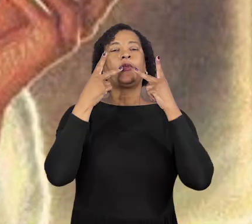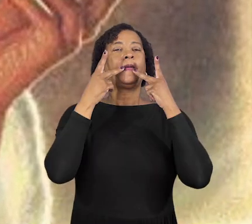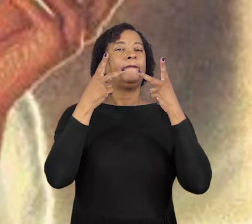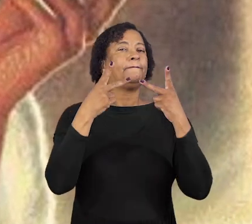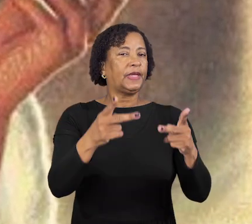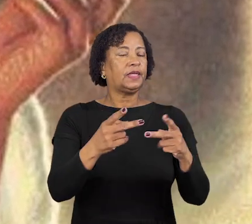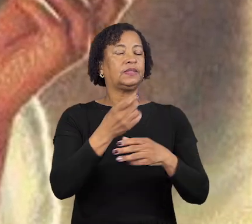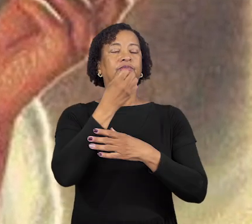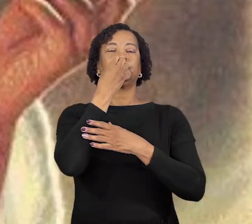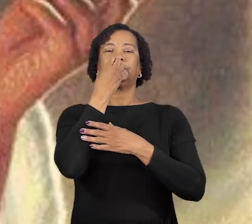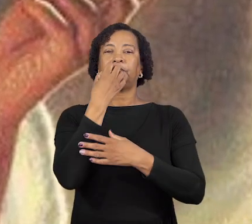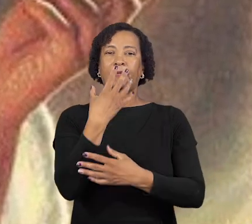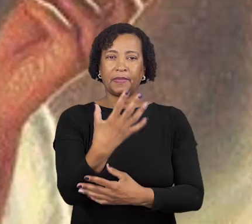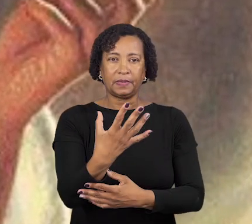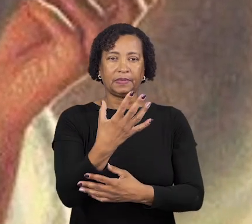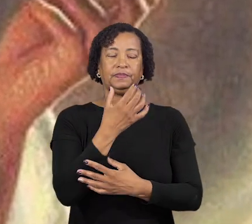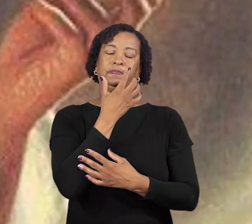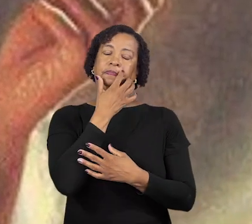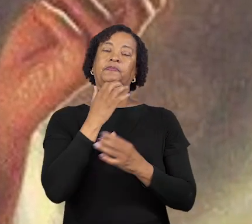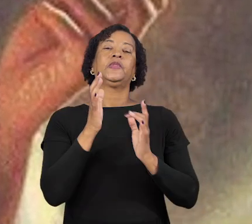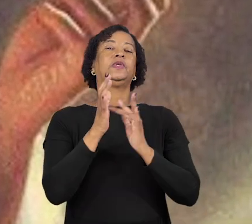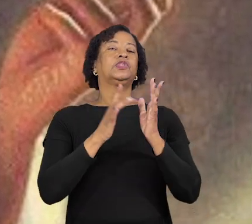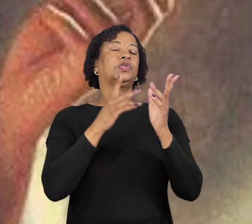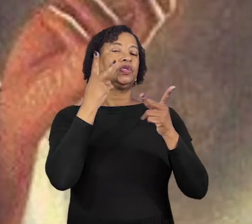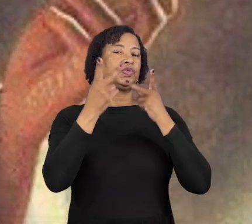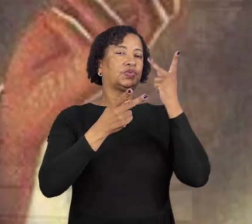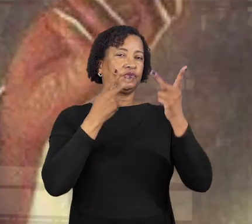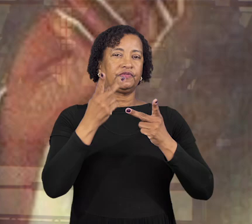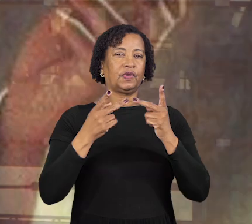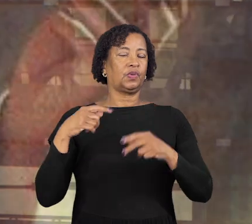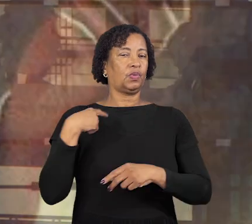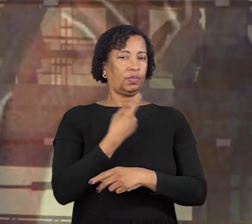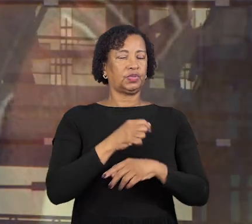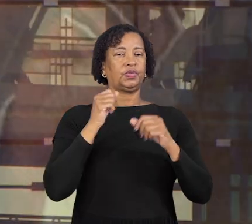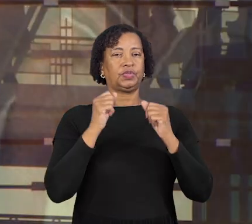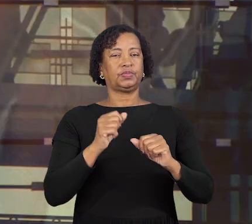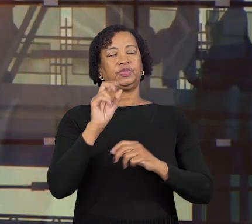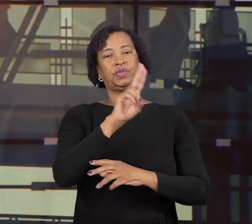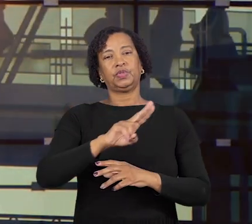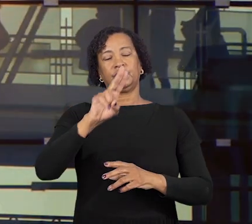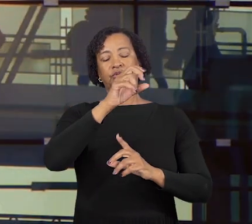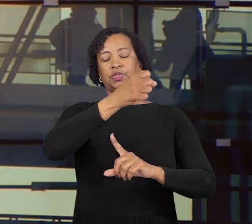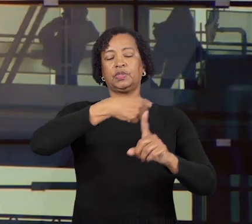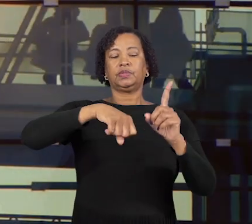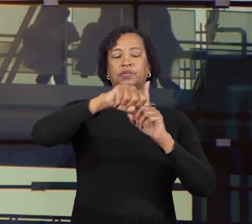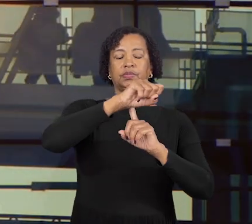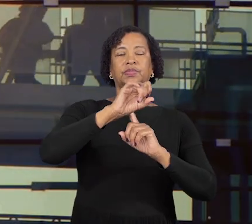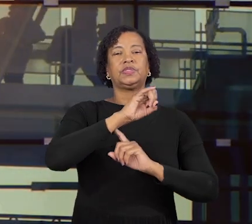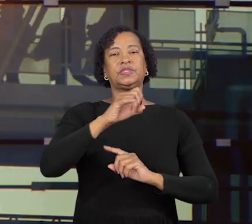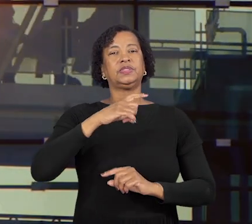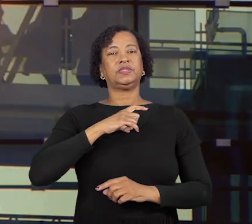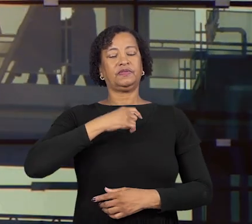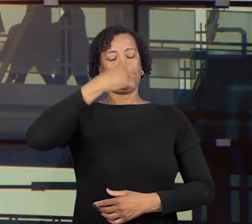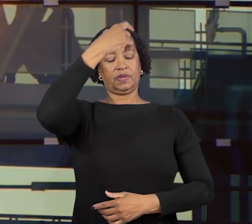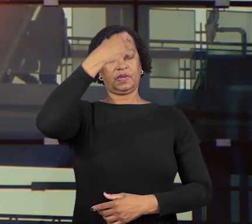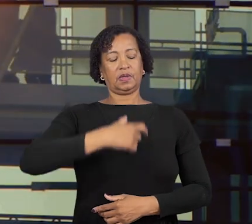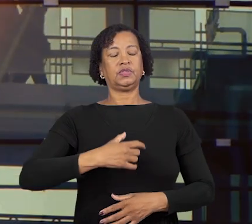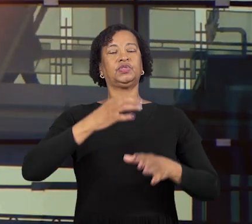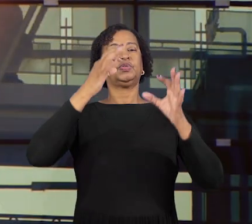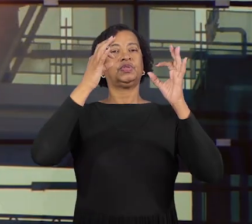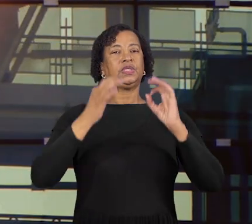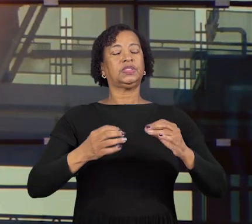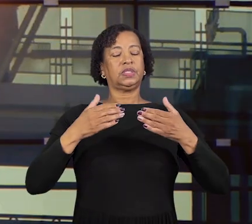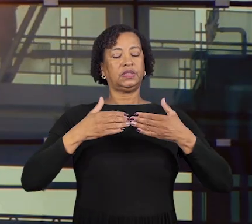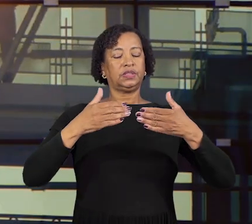as bem-aventuranças. Jesus falou sobre como podemos ser usados na sociedade se tivermos as atitudes certas